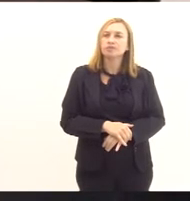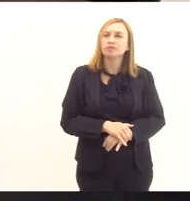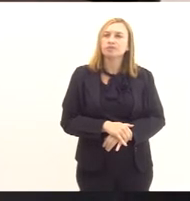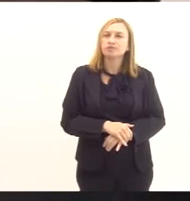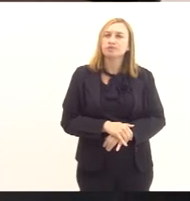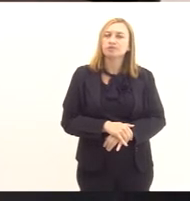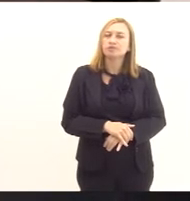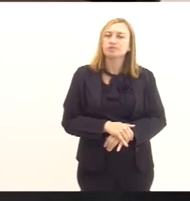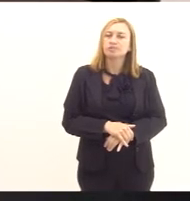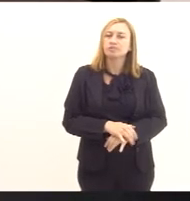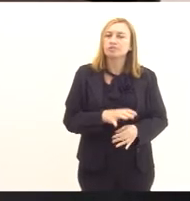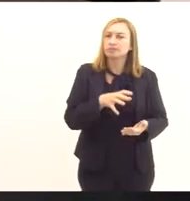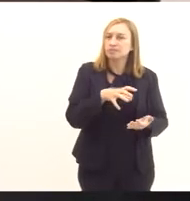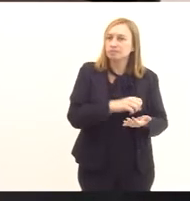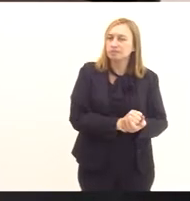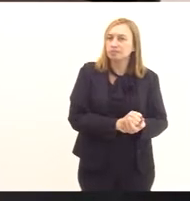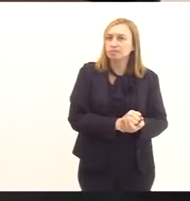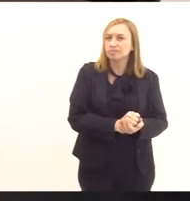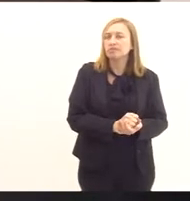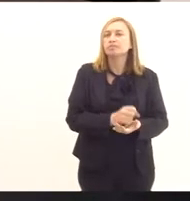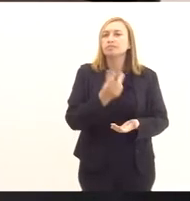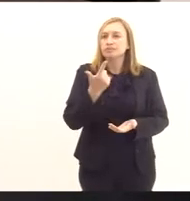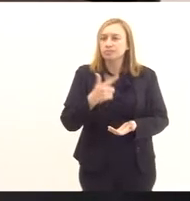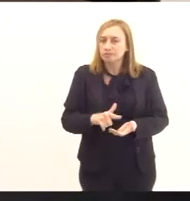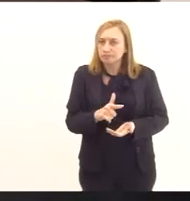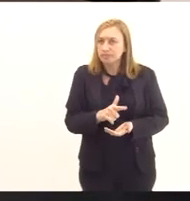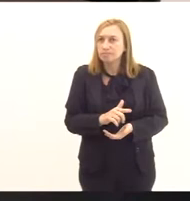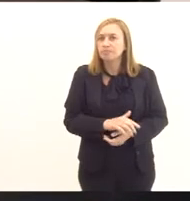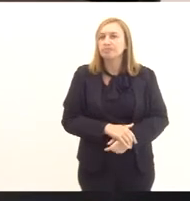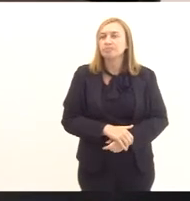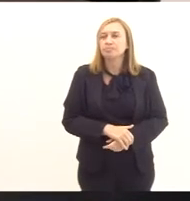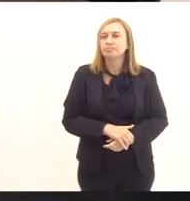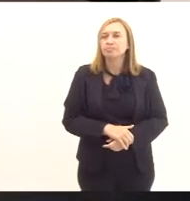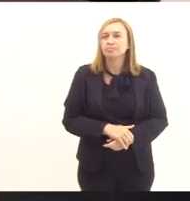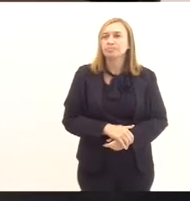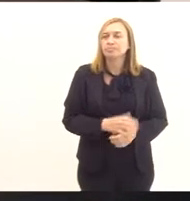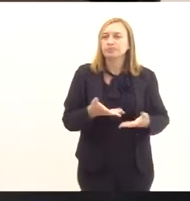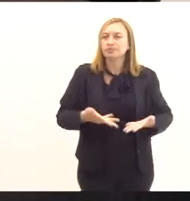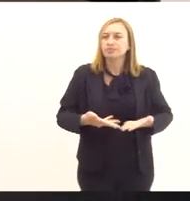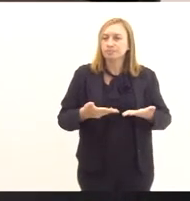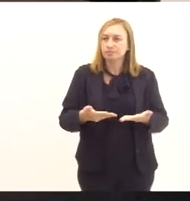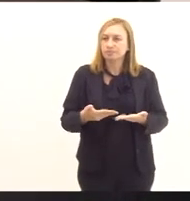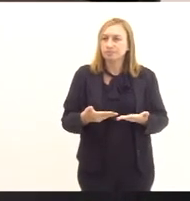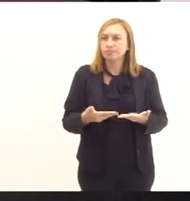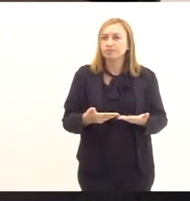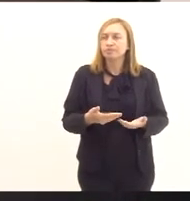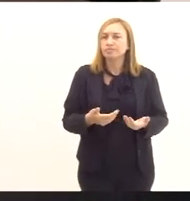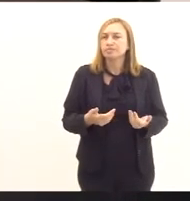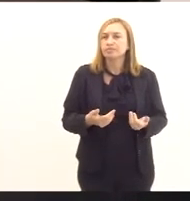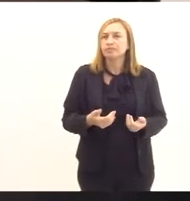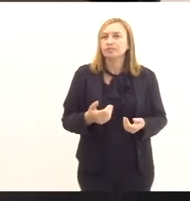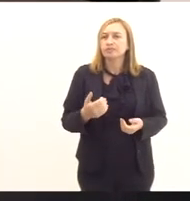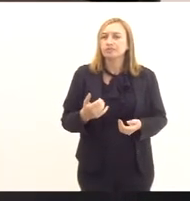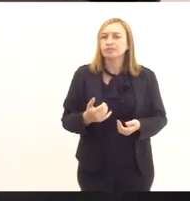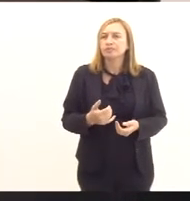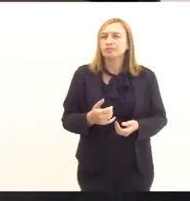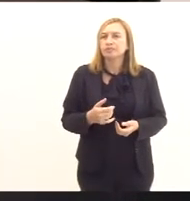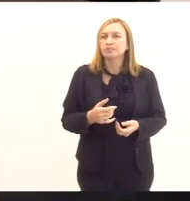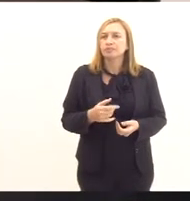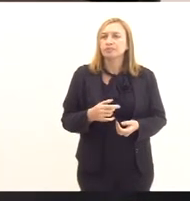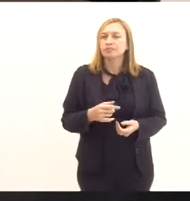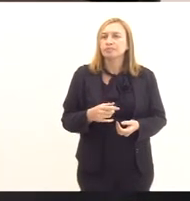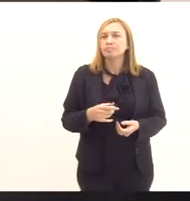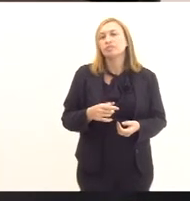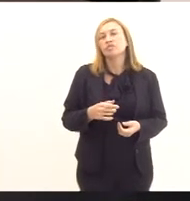condução coercitiva mas mais uma vez ratificar e ofereceu os meios necessários para que ele